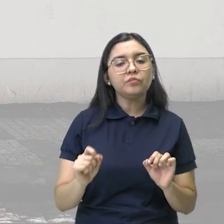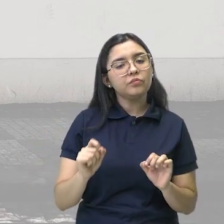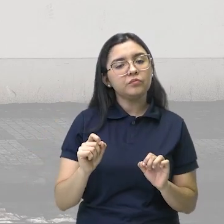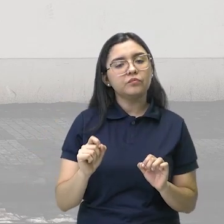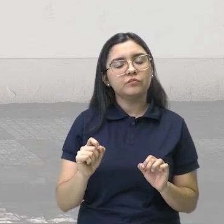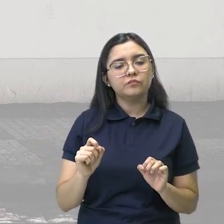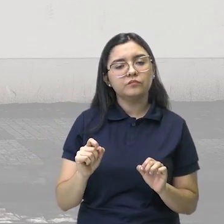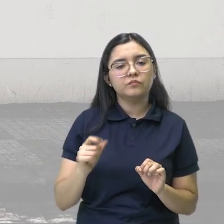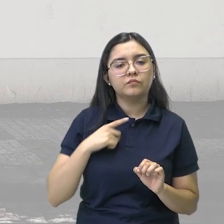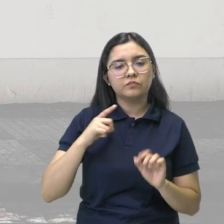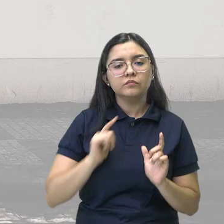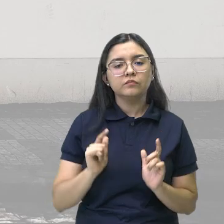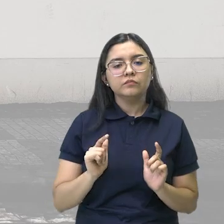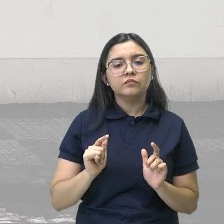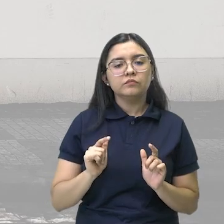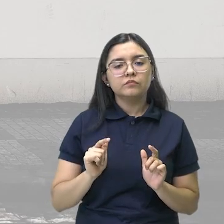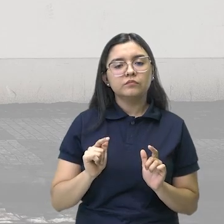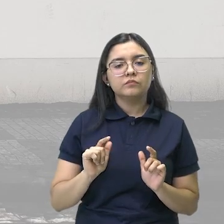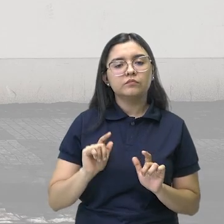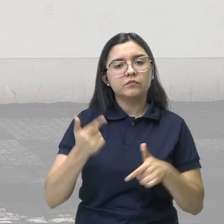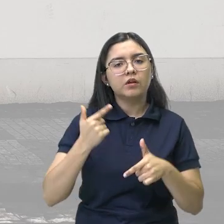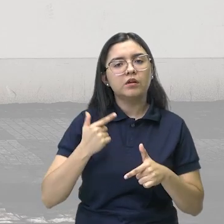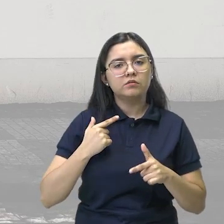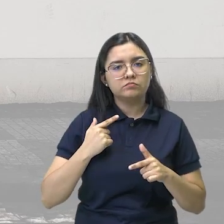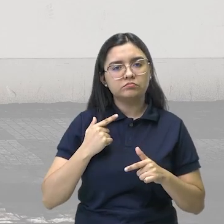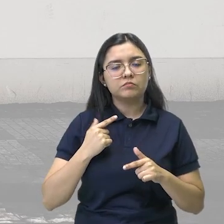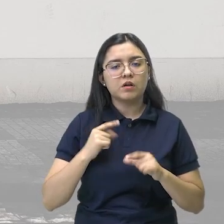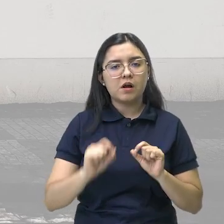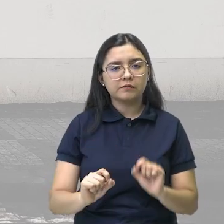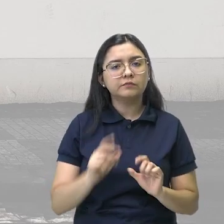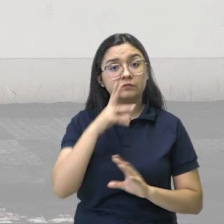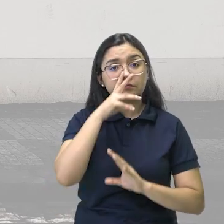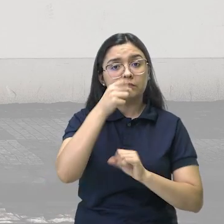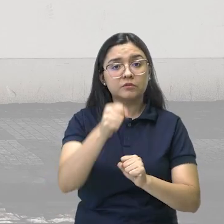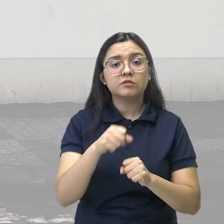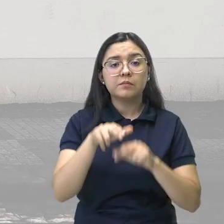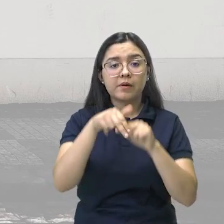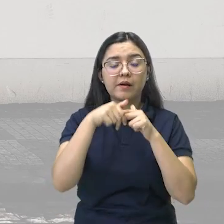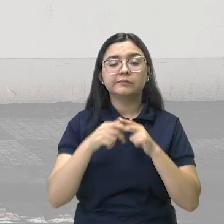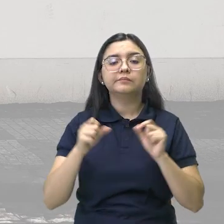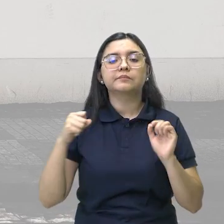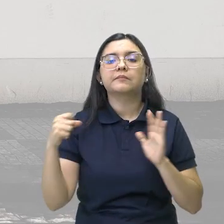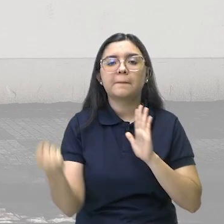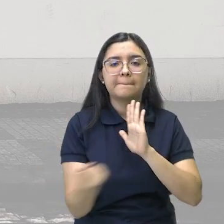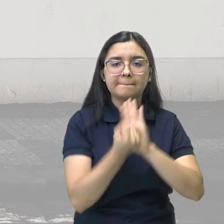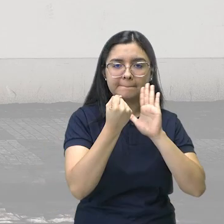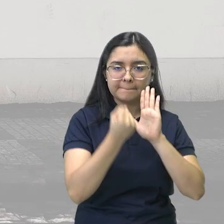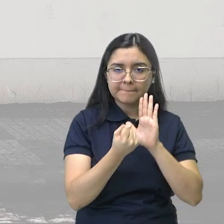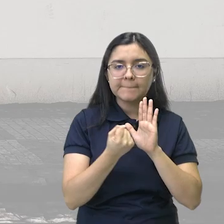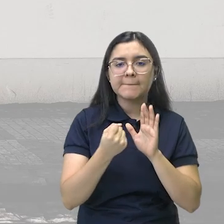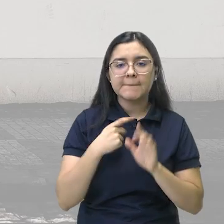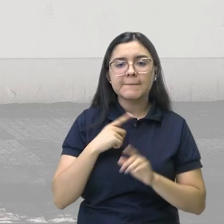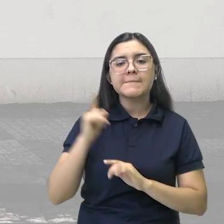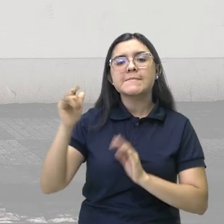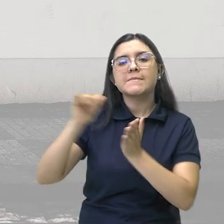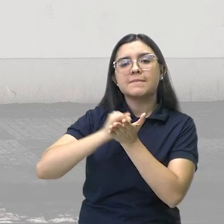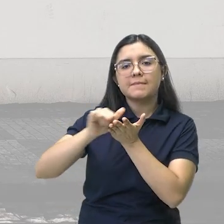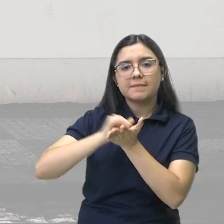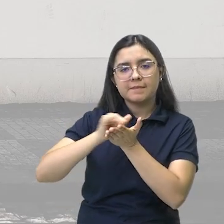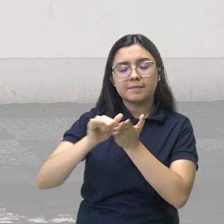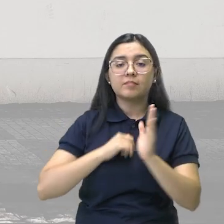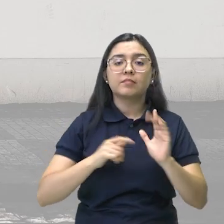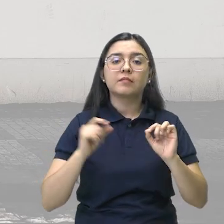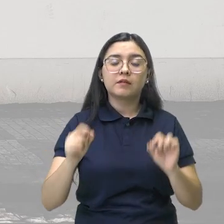eventualmente, o movimento ele ganhou força por conta das marcas que surgiram em Nova